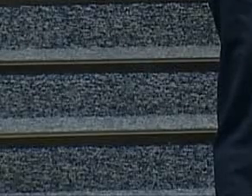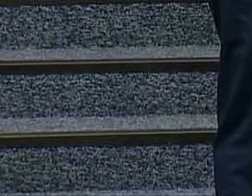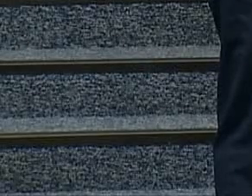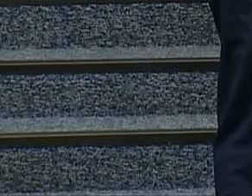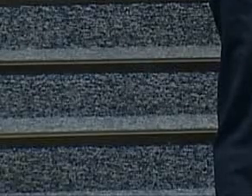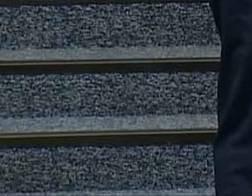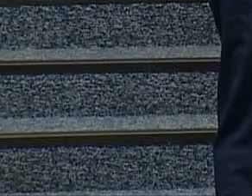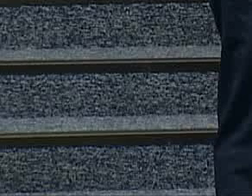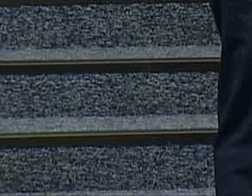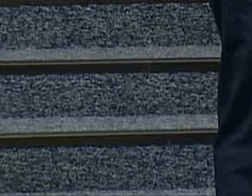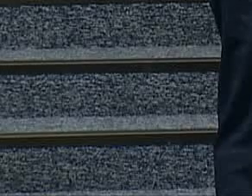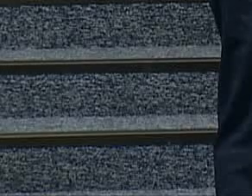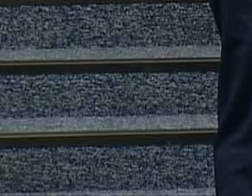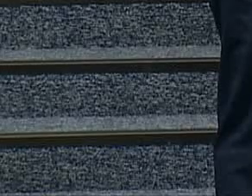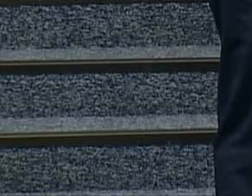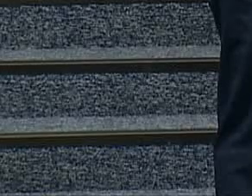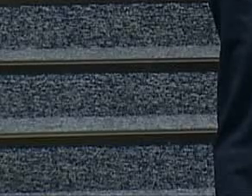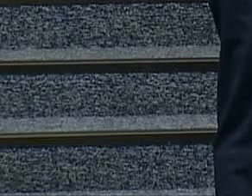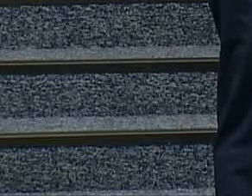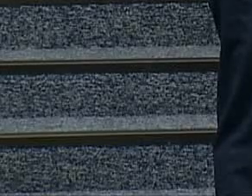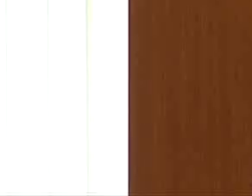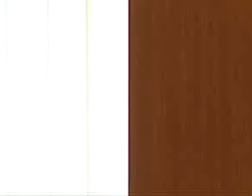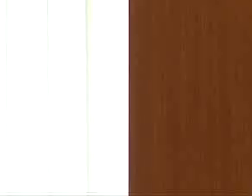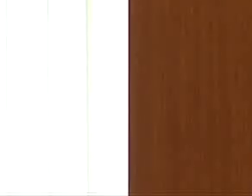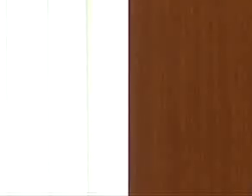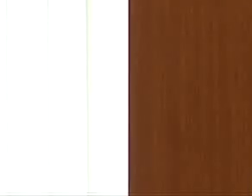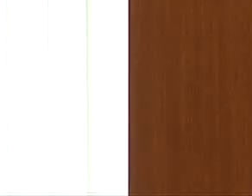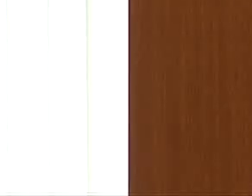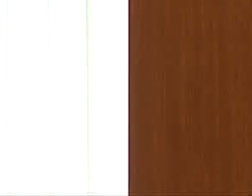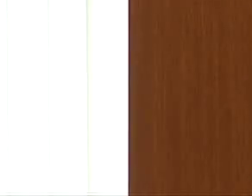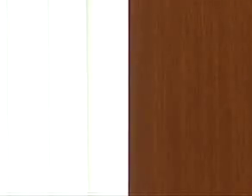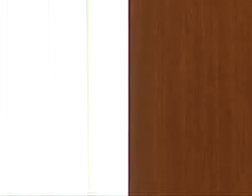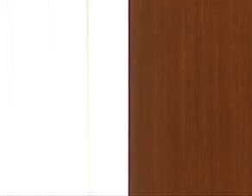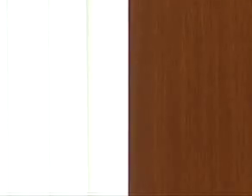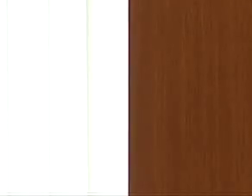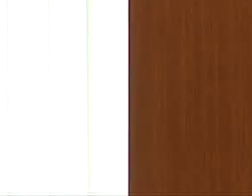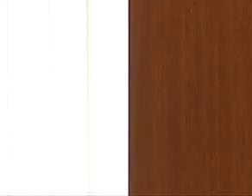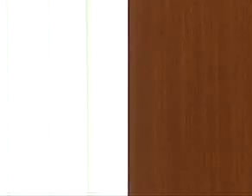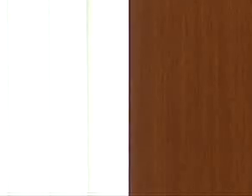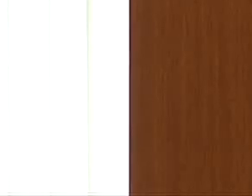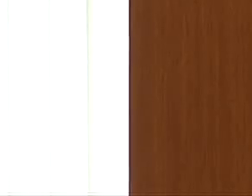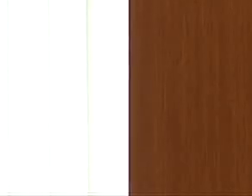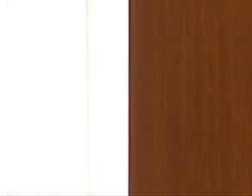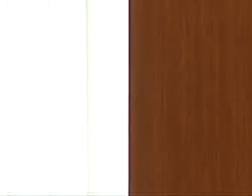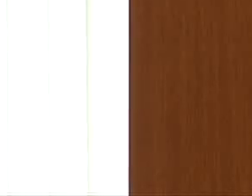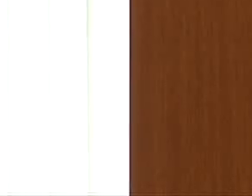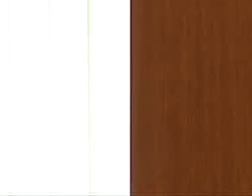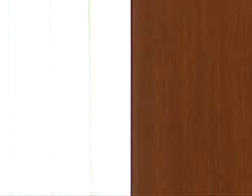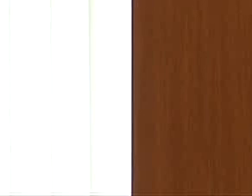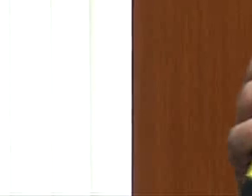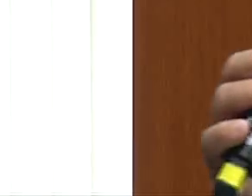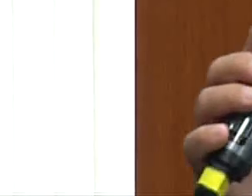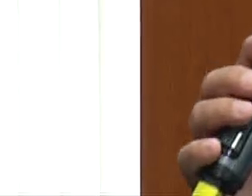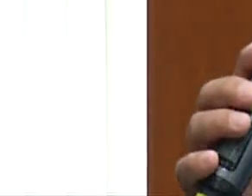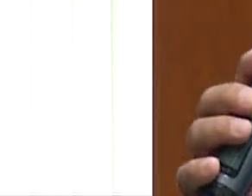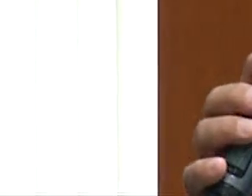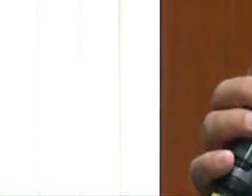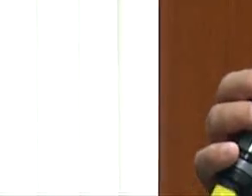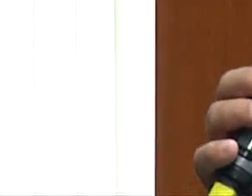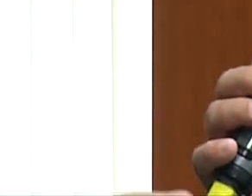esse conhecimento, é pelo excelente profissional que o senhor é, um grande ser humano que o senhor é. Dá uma atenção muito importante para nós.